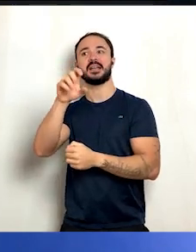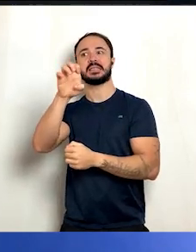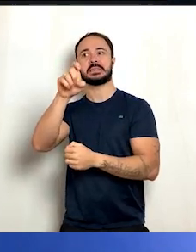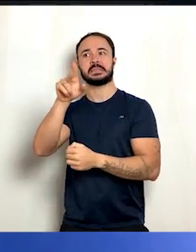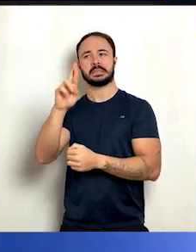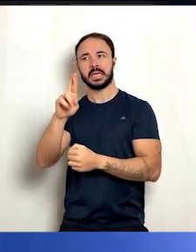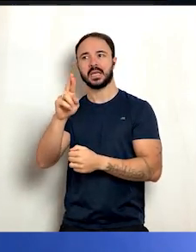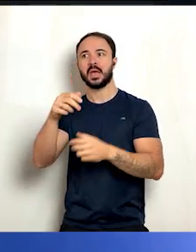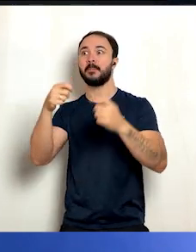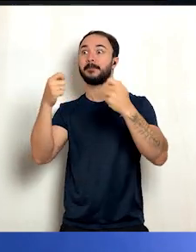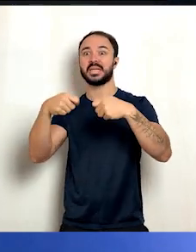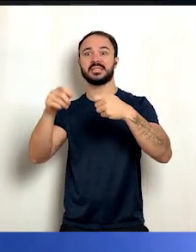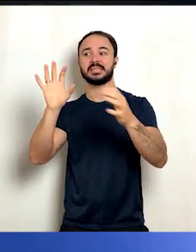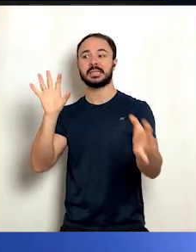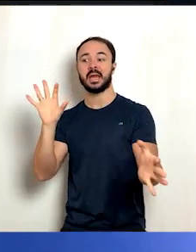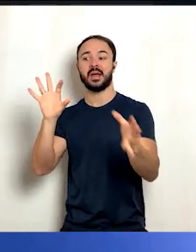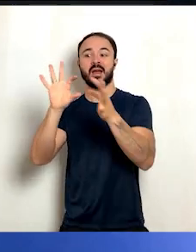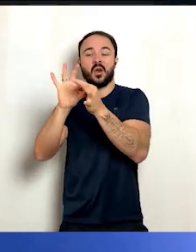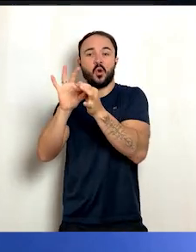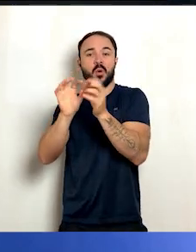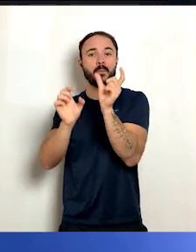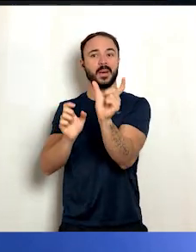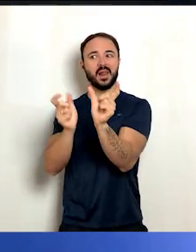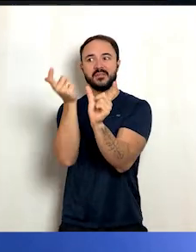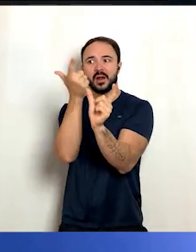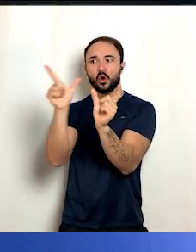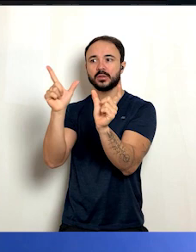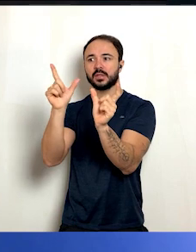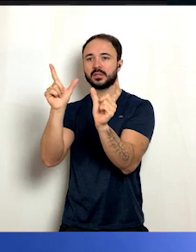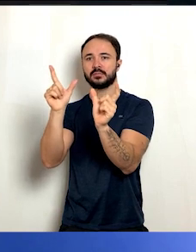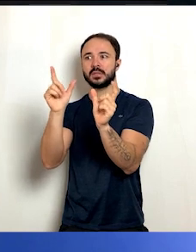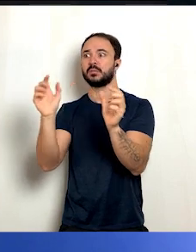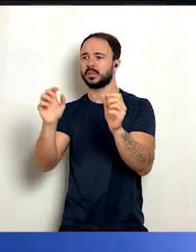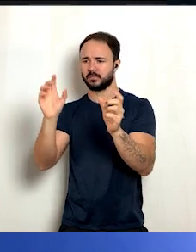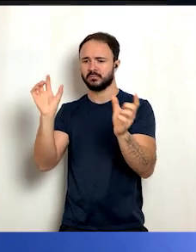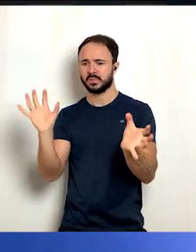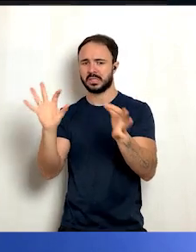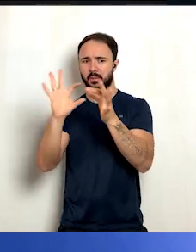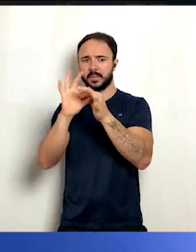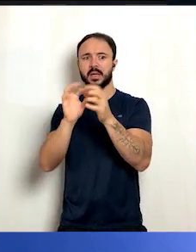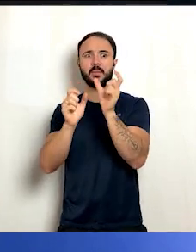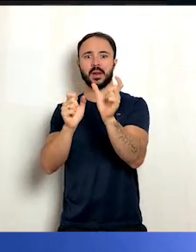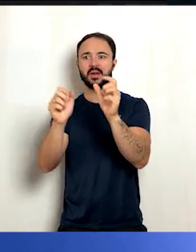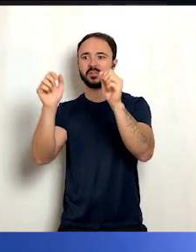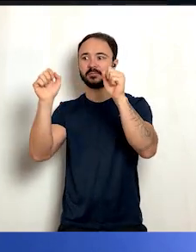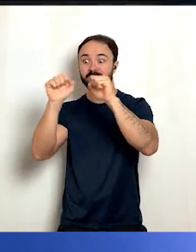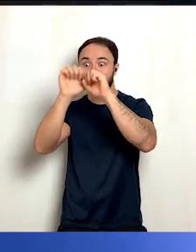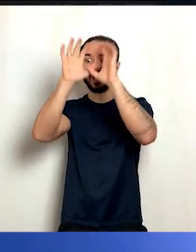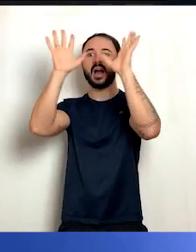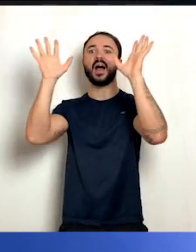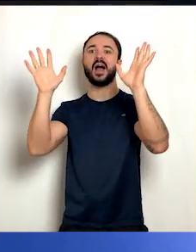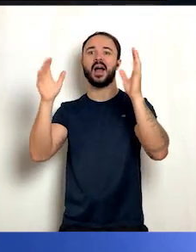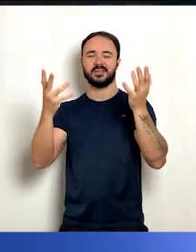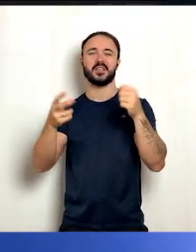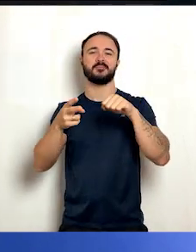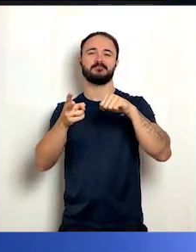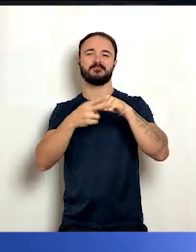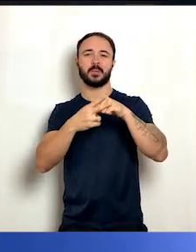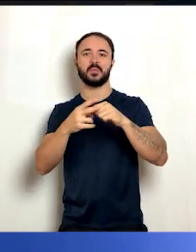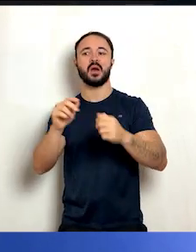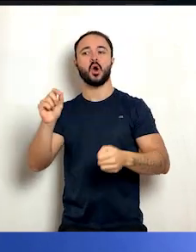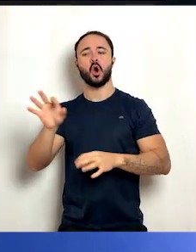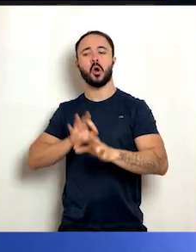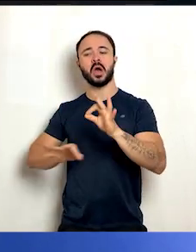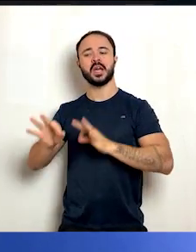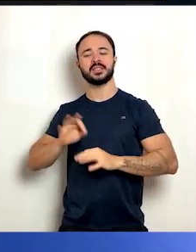para transmitir uma informação com sentido. Portanto, o verbo fazer é transitivo, porque o complemento as